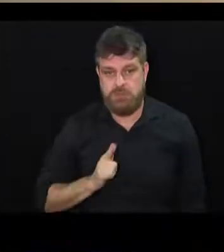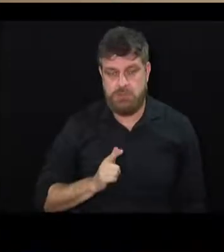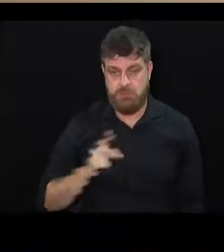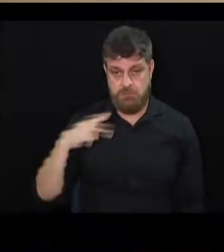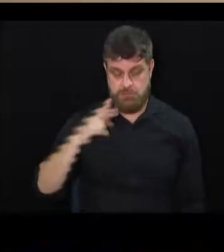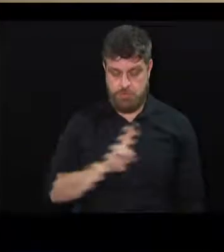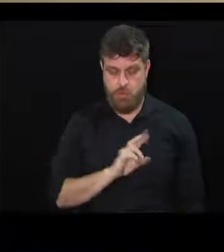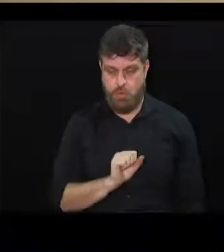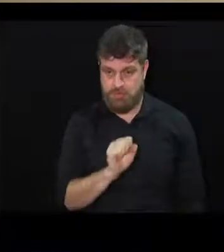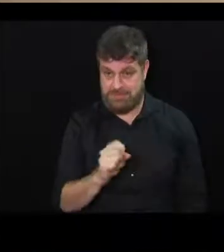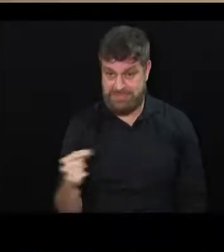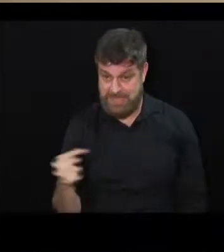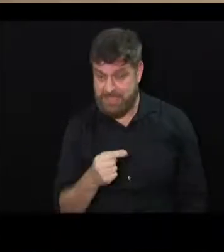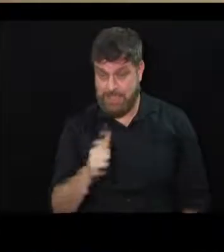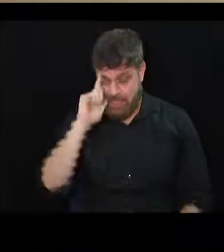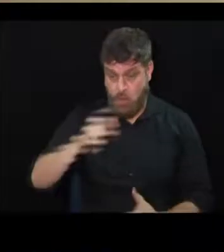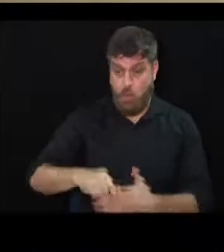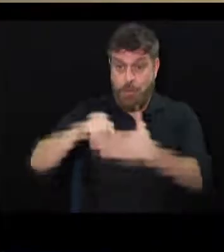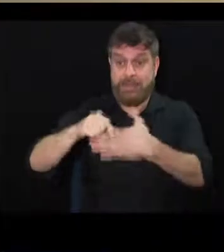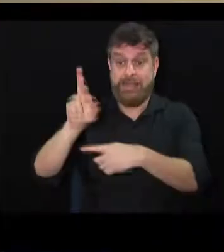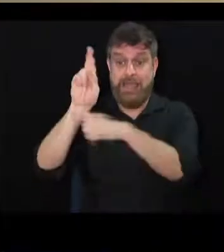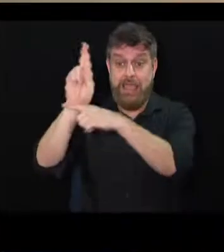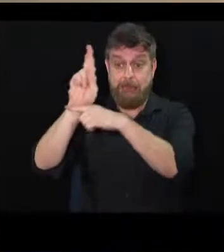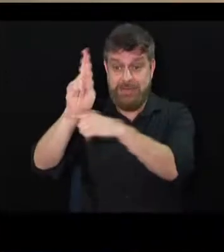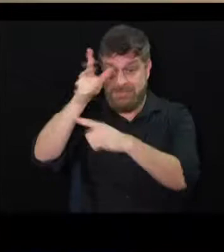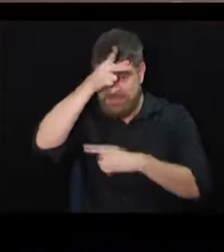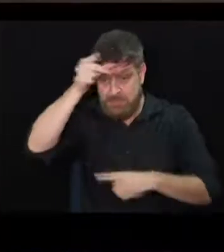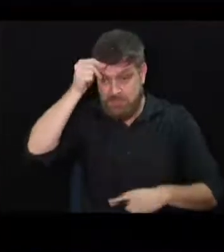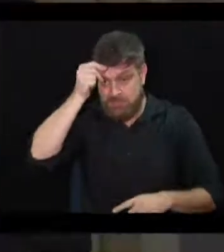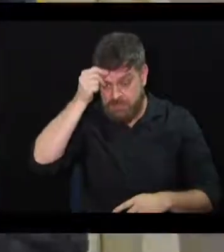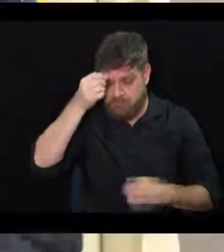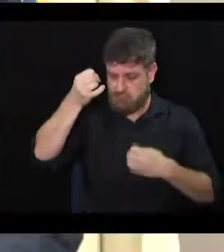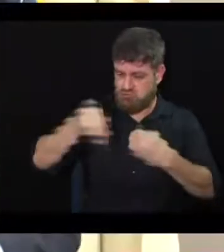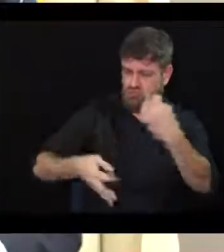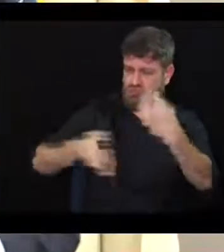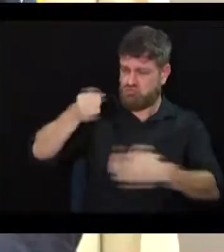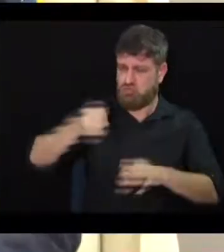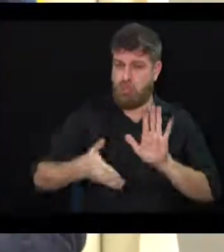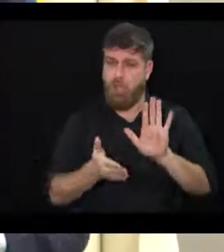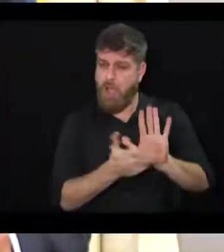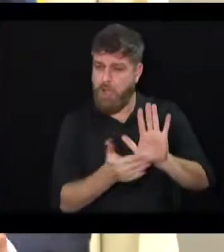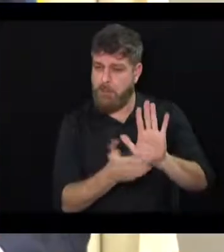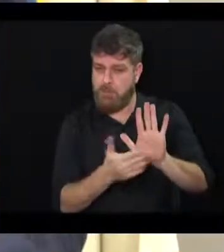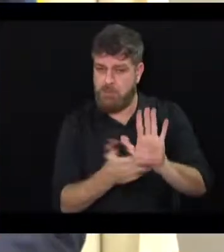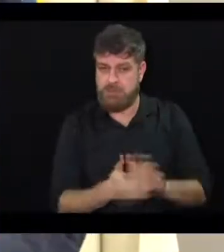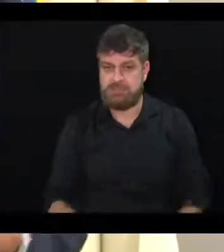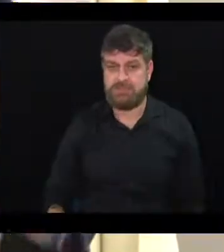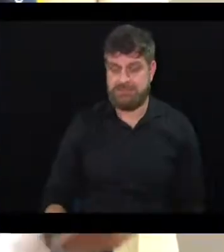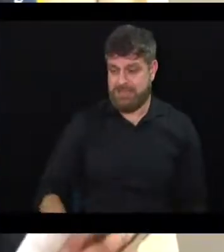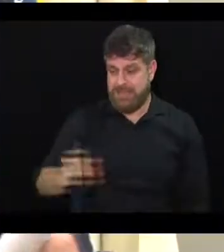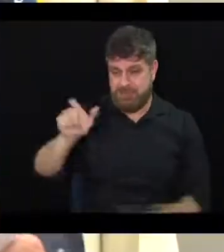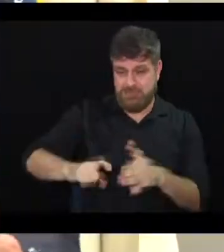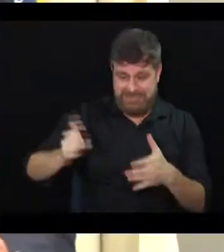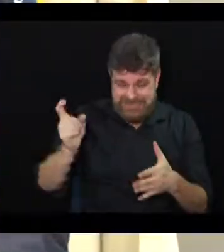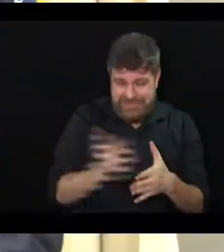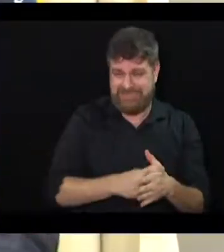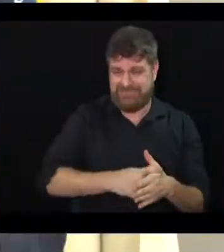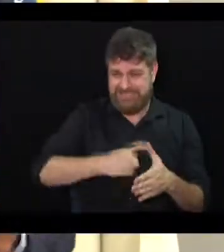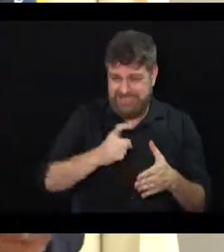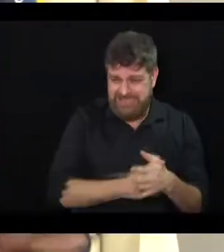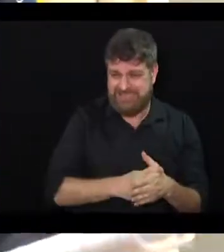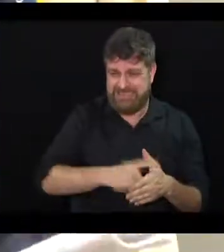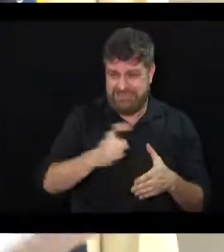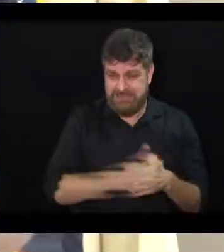Carlos Rossini, que é o líder de governo, falou sobre a proposta. A maioria dessa dívida, desse estoque de dívida, inclusive